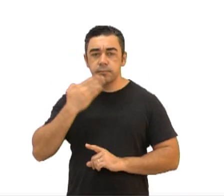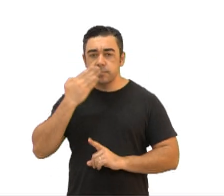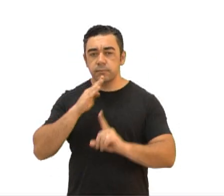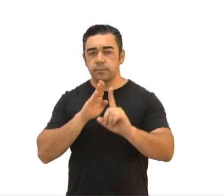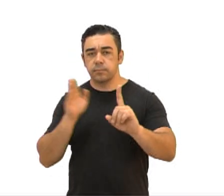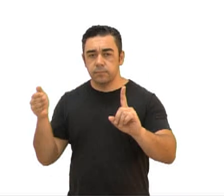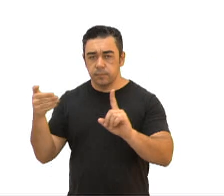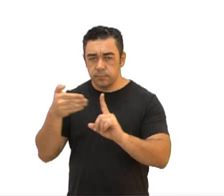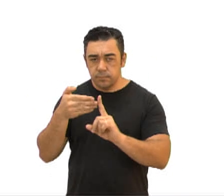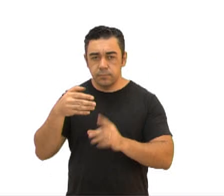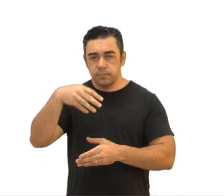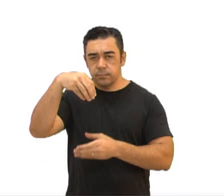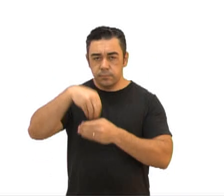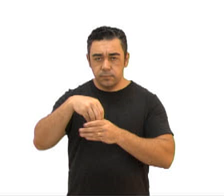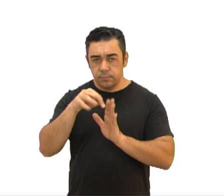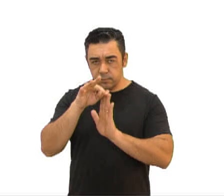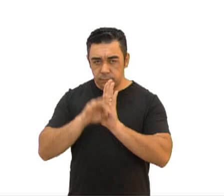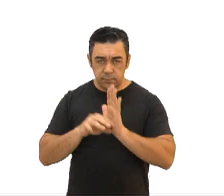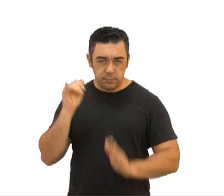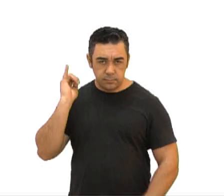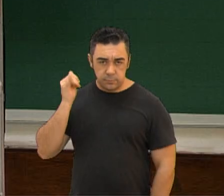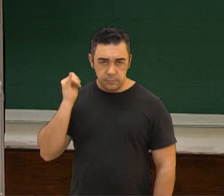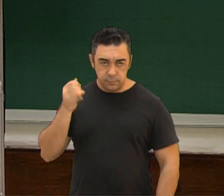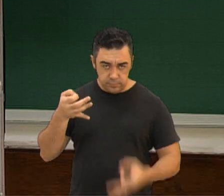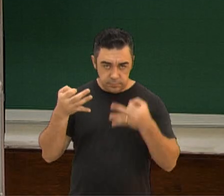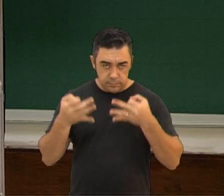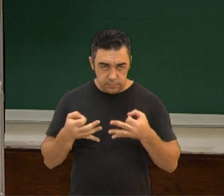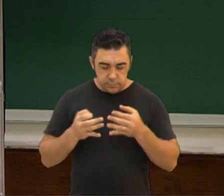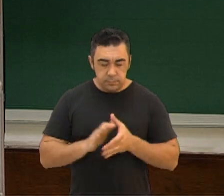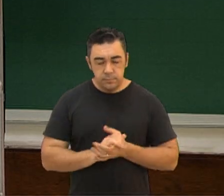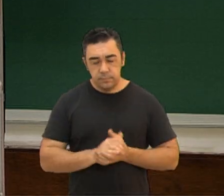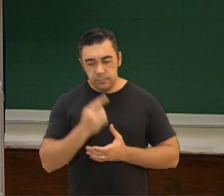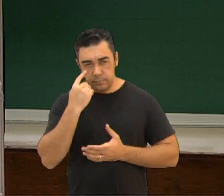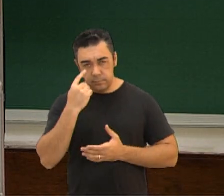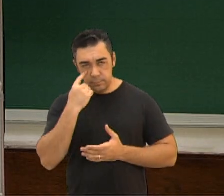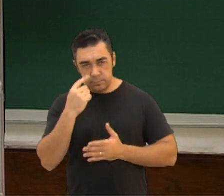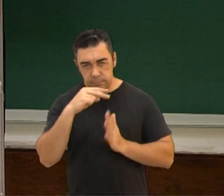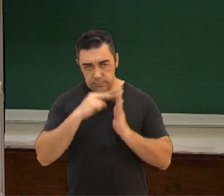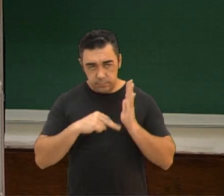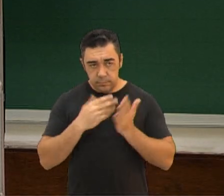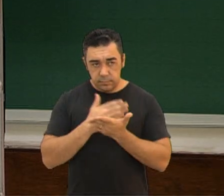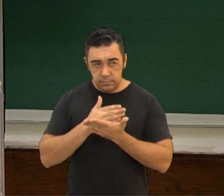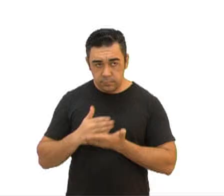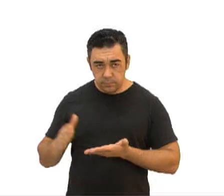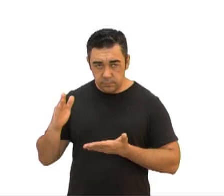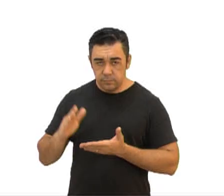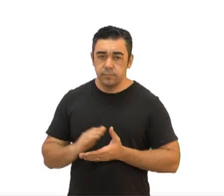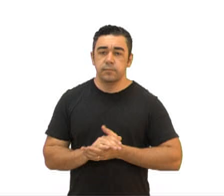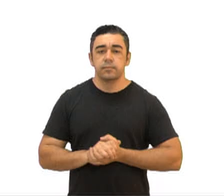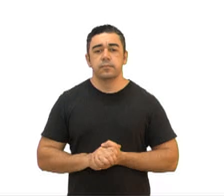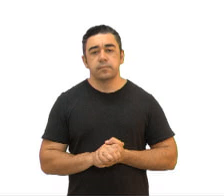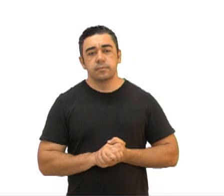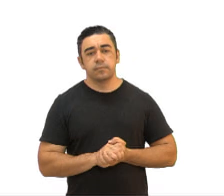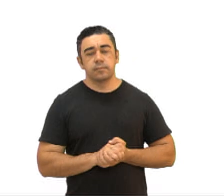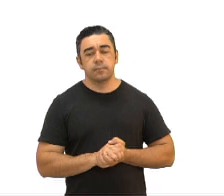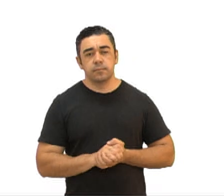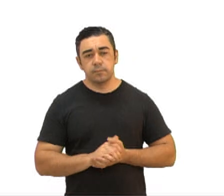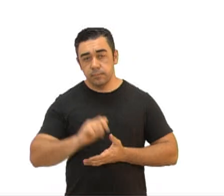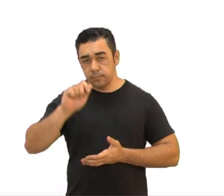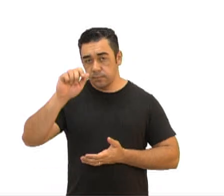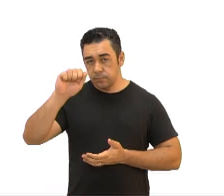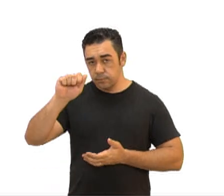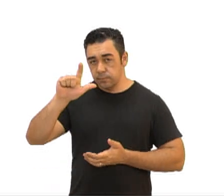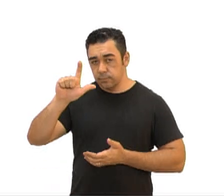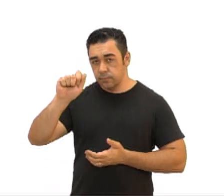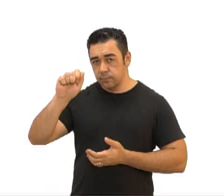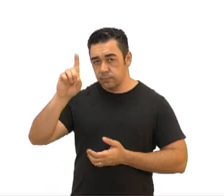de um texto narrativo, certo? Então acompanhem comigo a leitura, vamos começar aqui. Aladim.